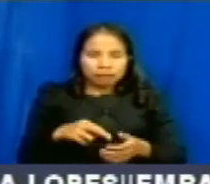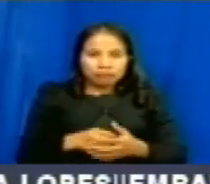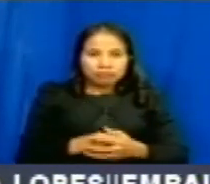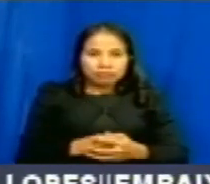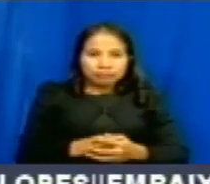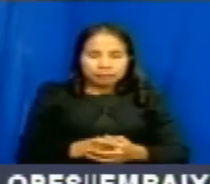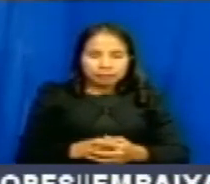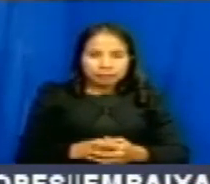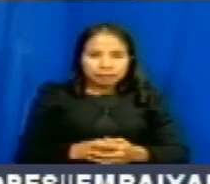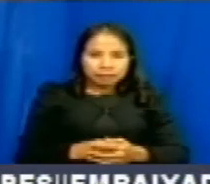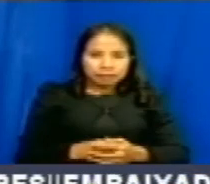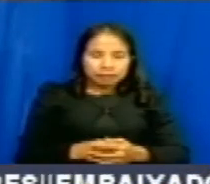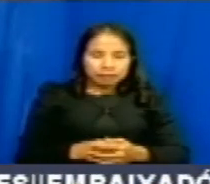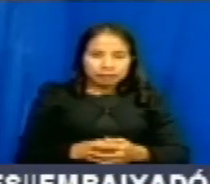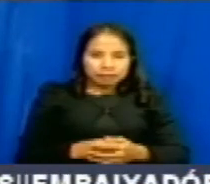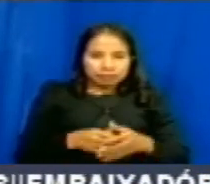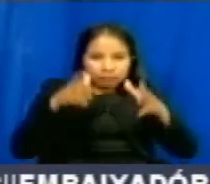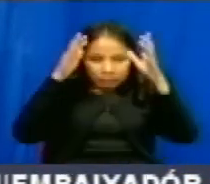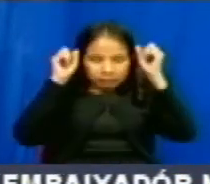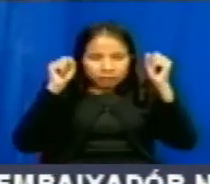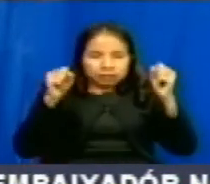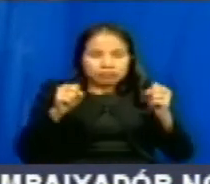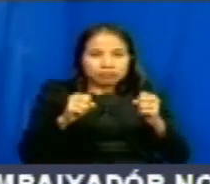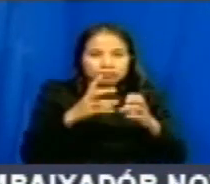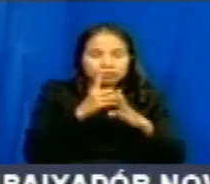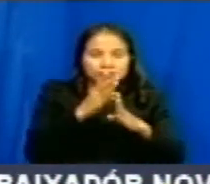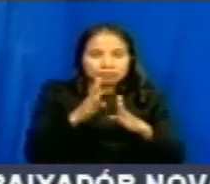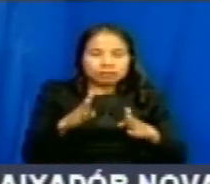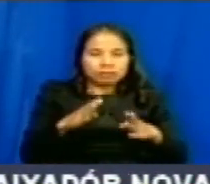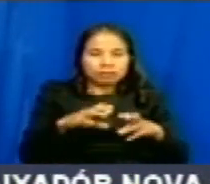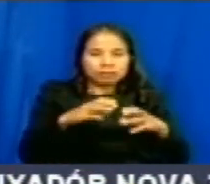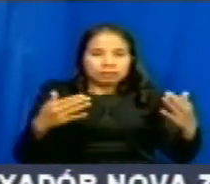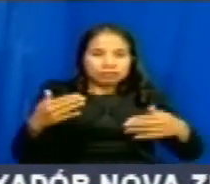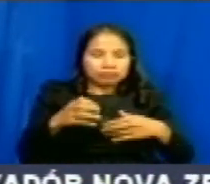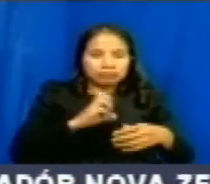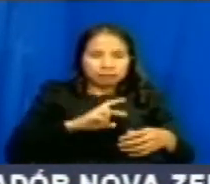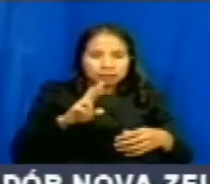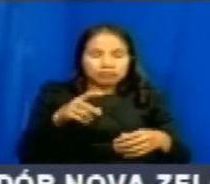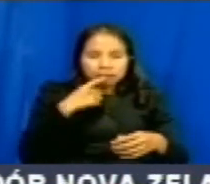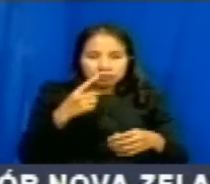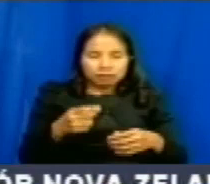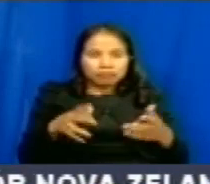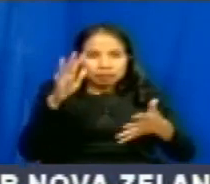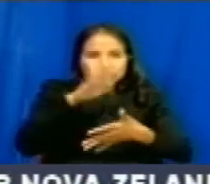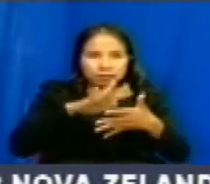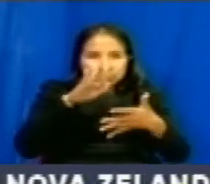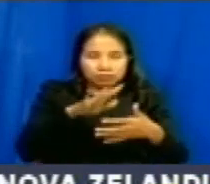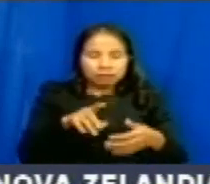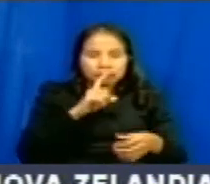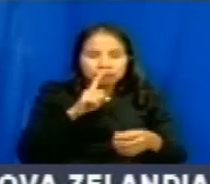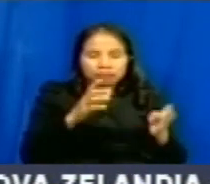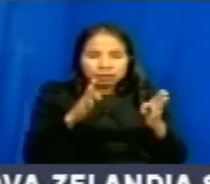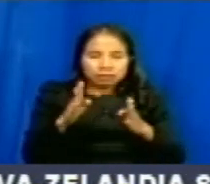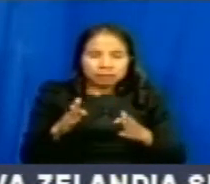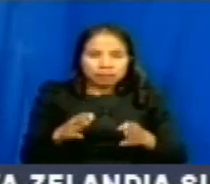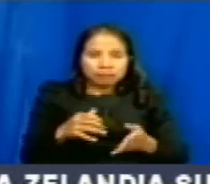Clínica. Presidente Executivo Clibur Hermera Anan, Nuno Araújo dos Santos, afirma comemoração nem clean prepara uma